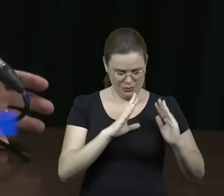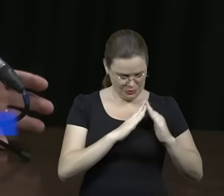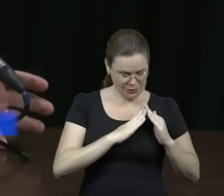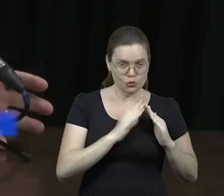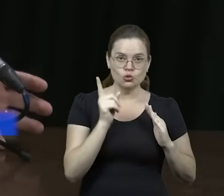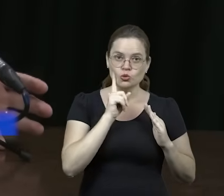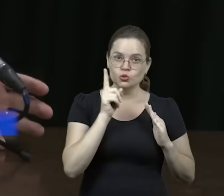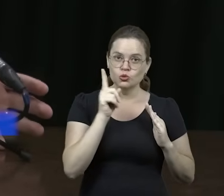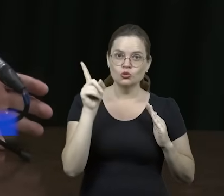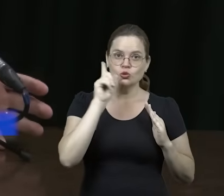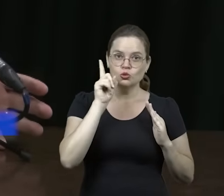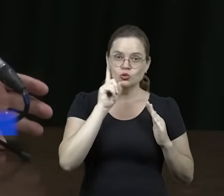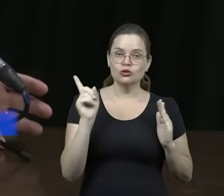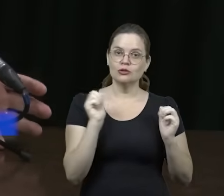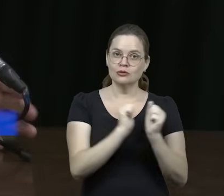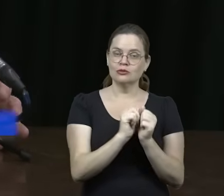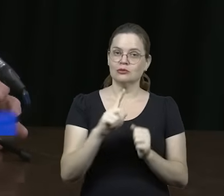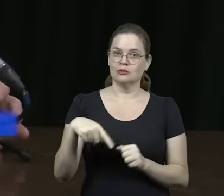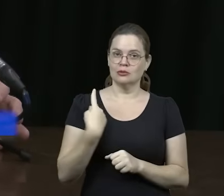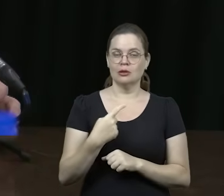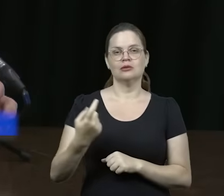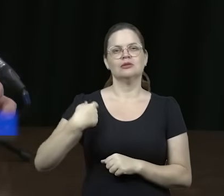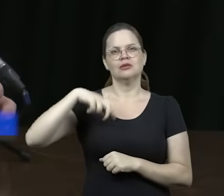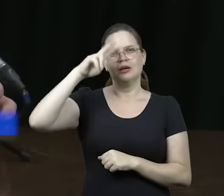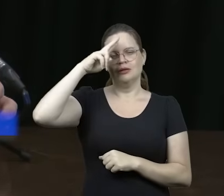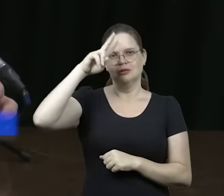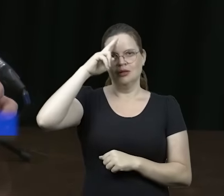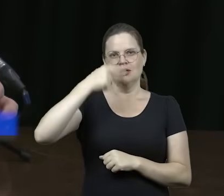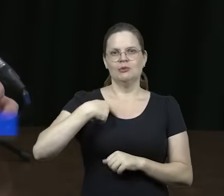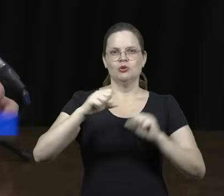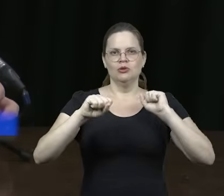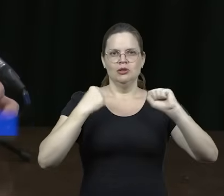os dias. E a gente lembra, pastor Leonardo, um salmo que eu gosto